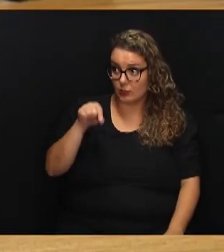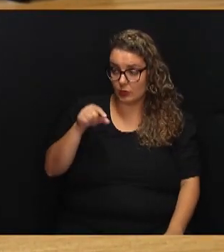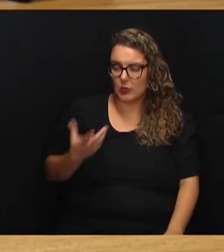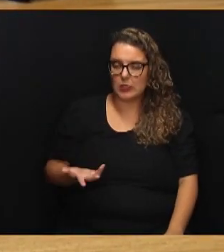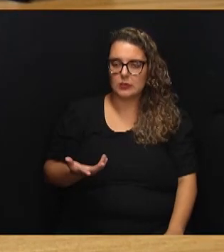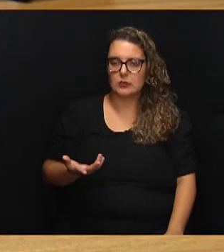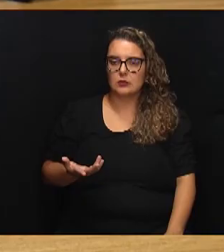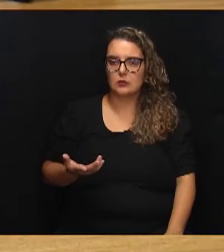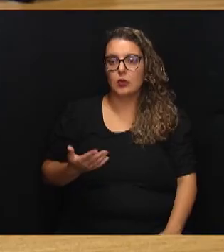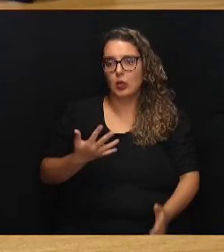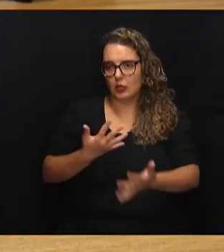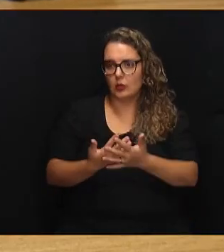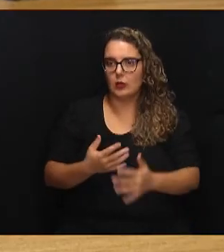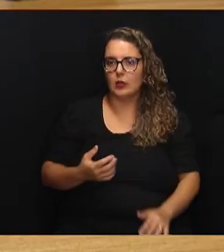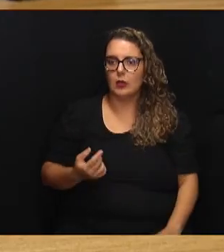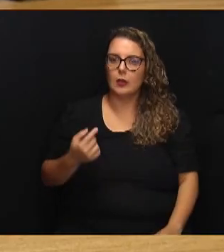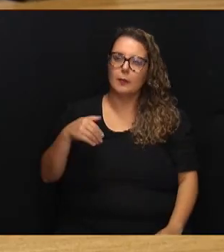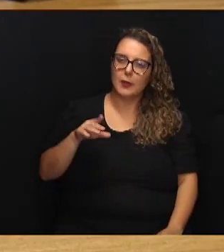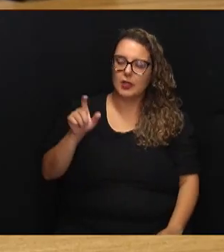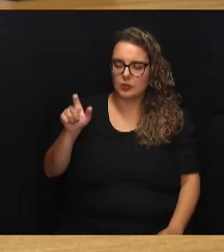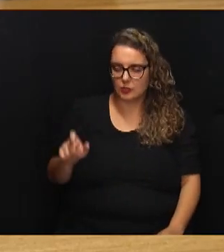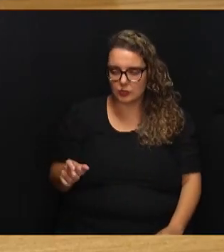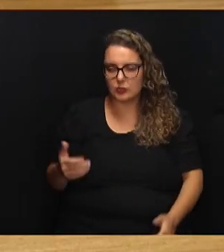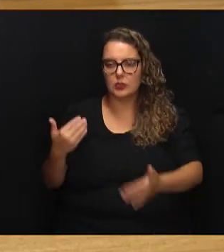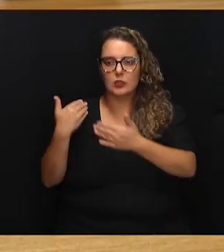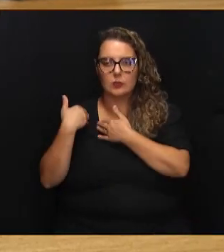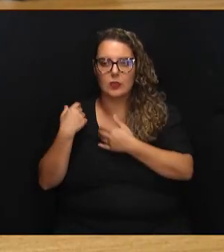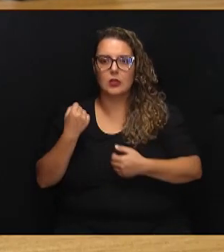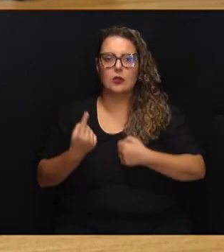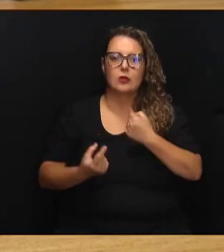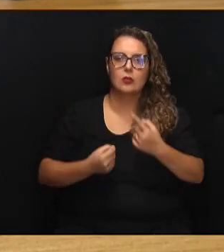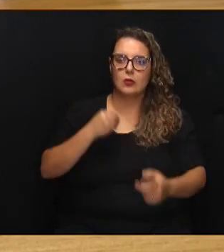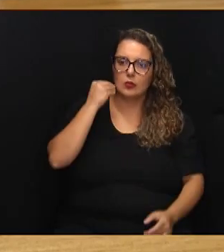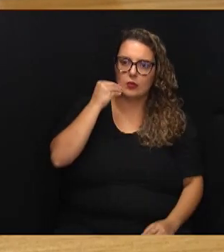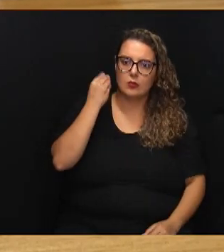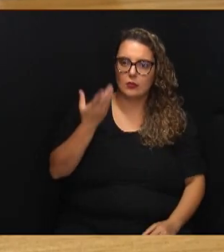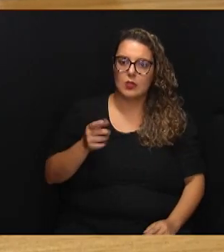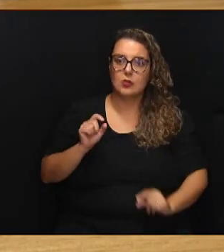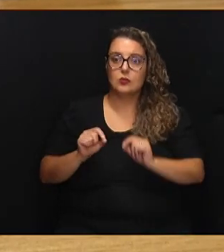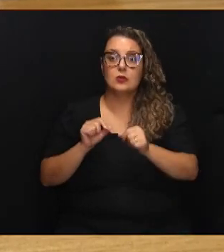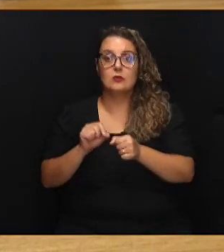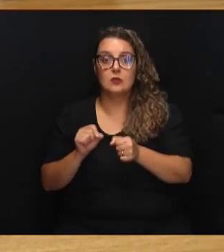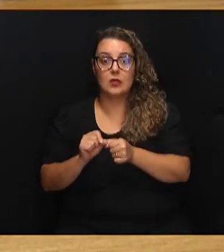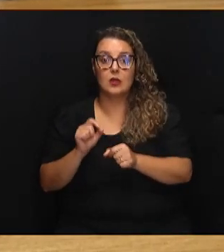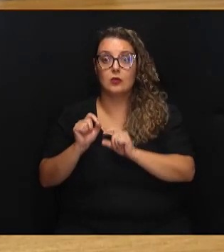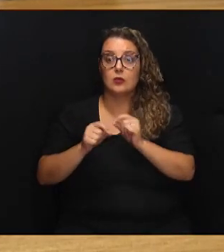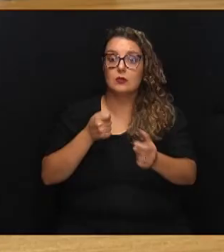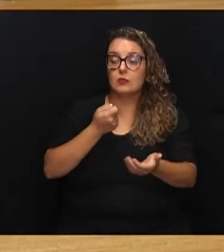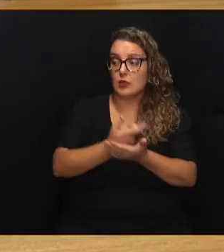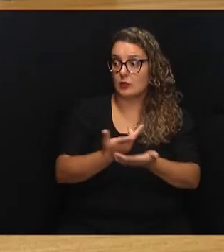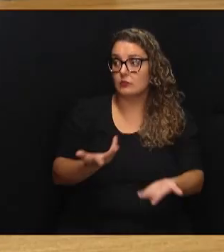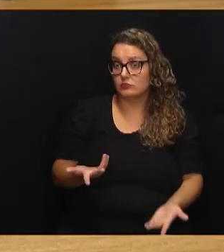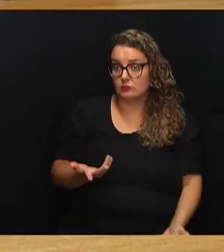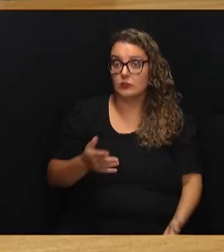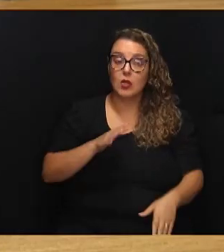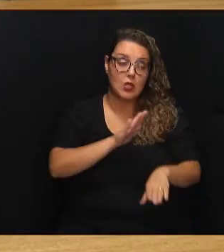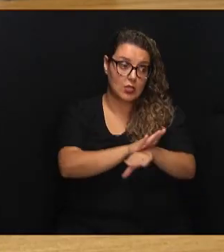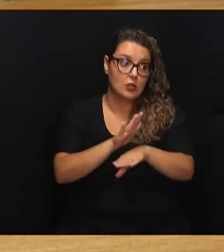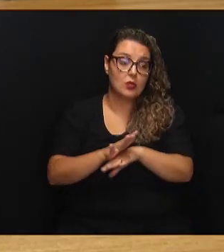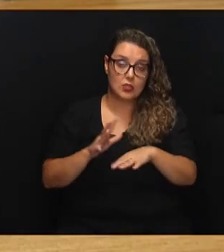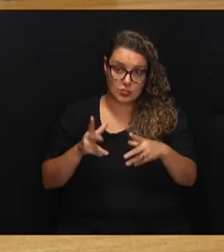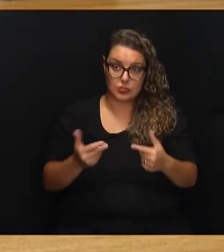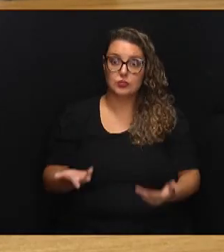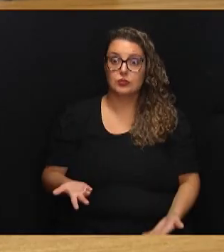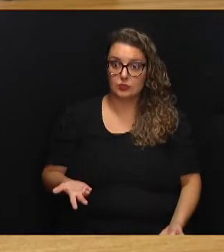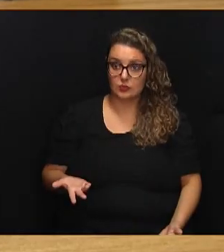fica muito mais na mão de uma pessoa. Se ela tem ali alguma experiência já no que vai fazer, no que vai comprar, isso acaba ajudando todo mundo,